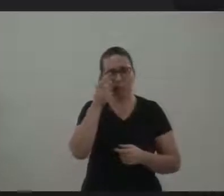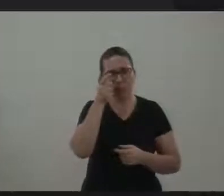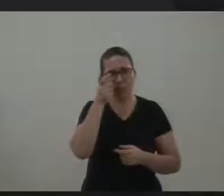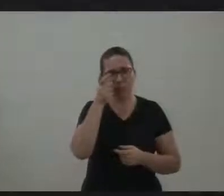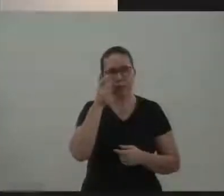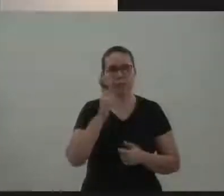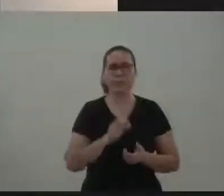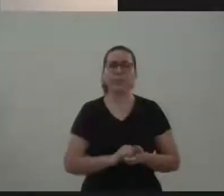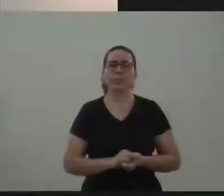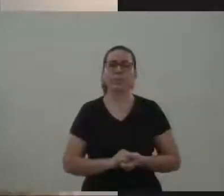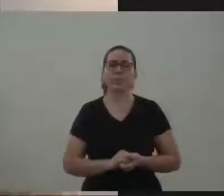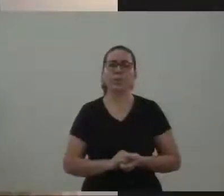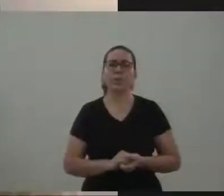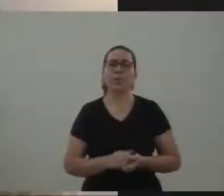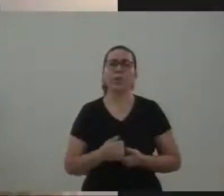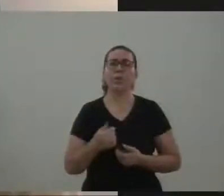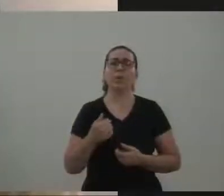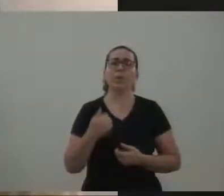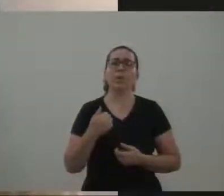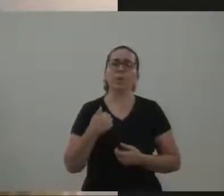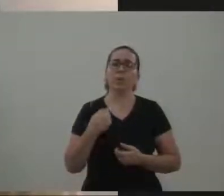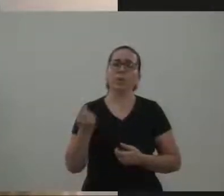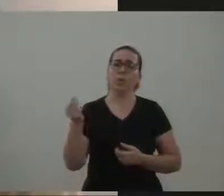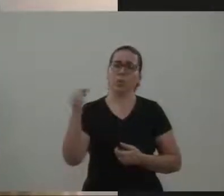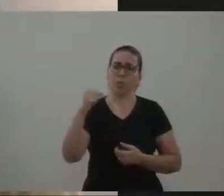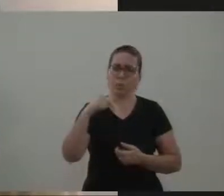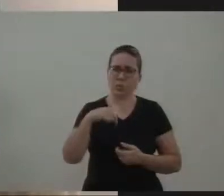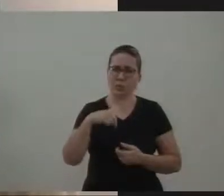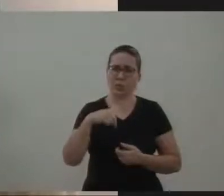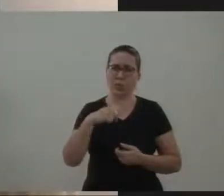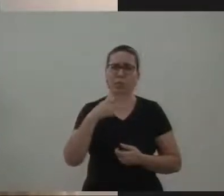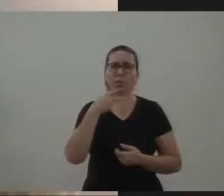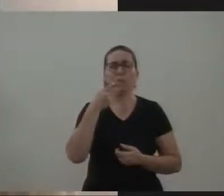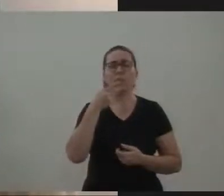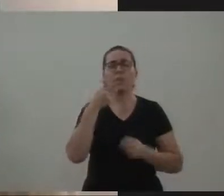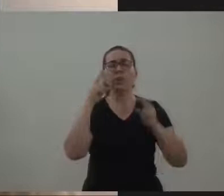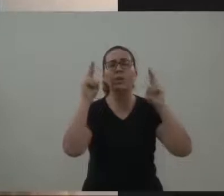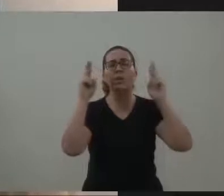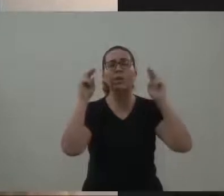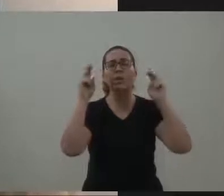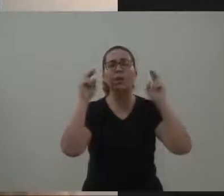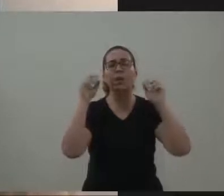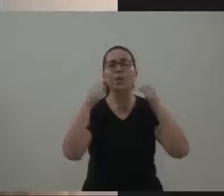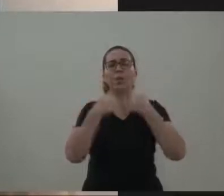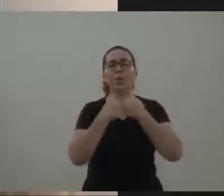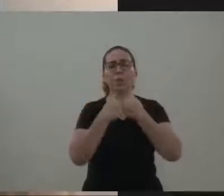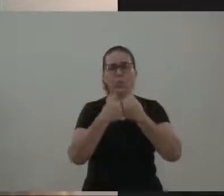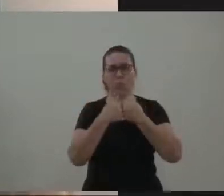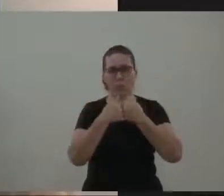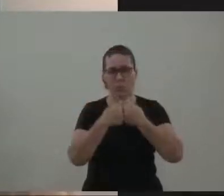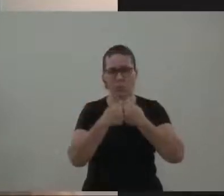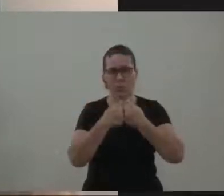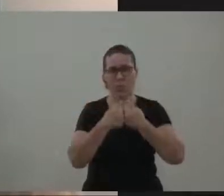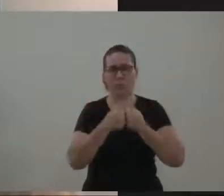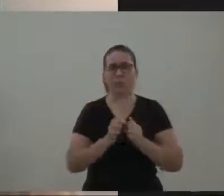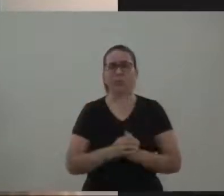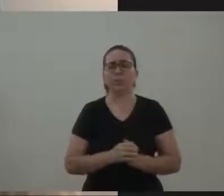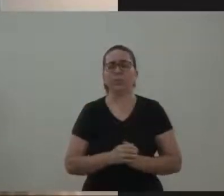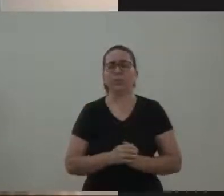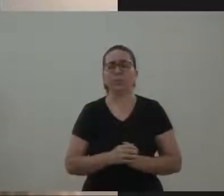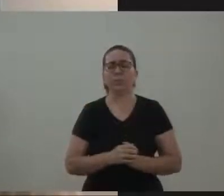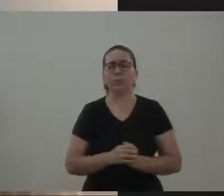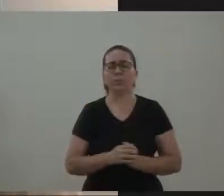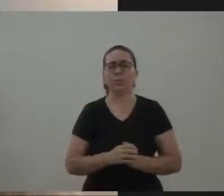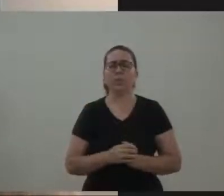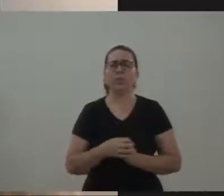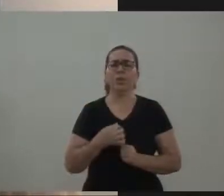né? Eu venho aqui falar sobre o transporte, né, público, né?